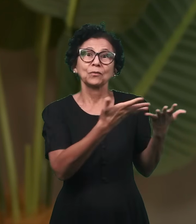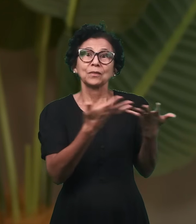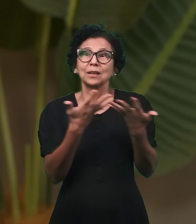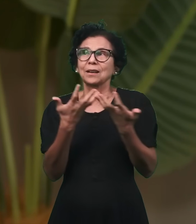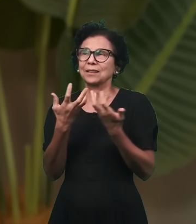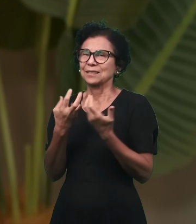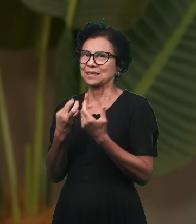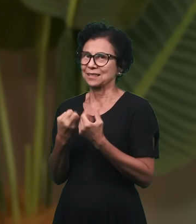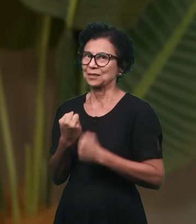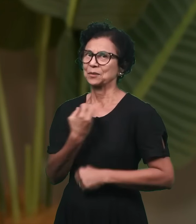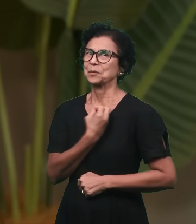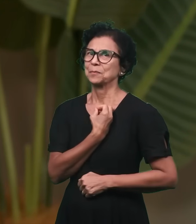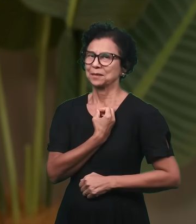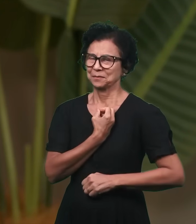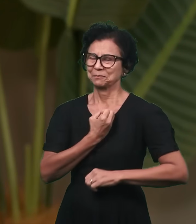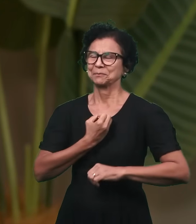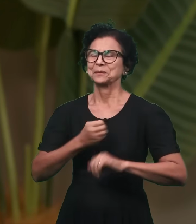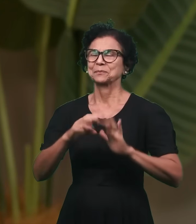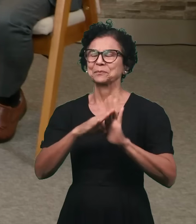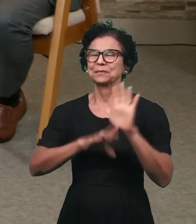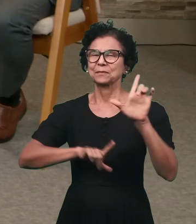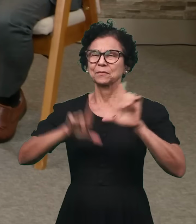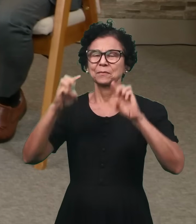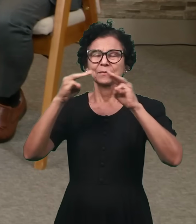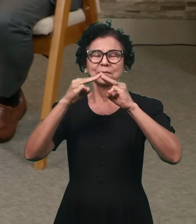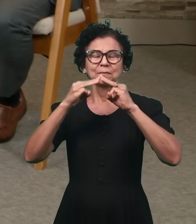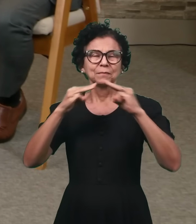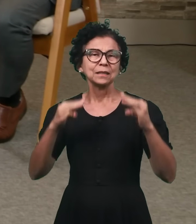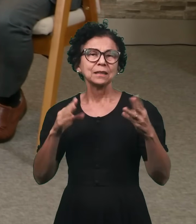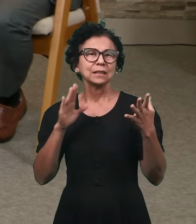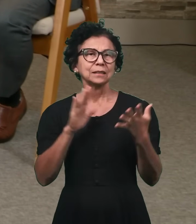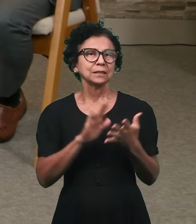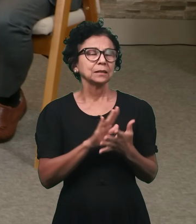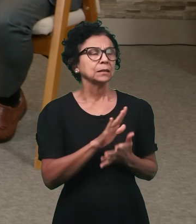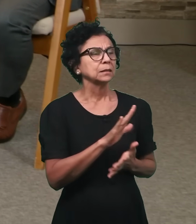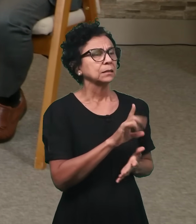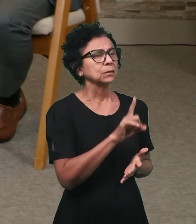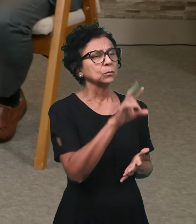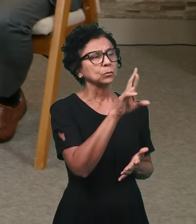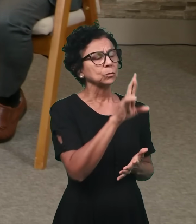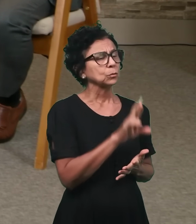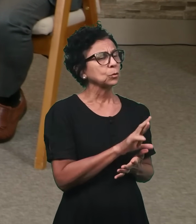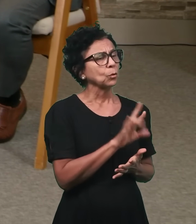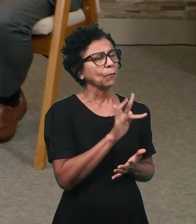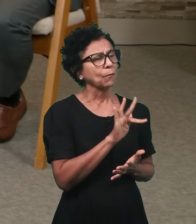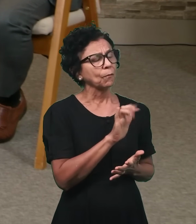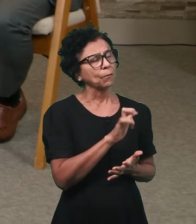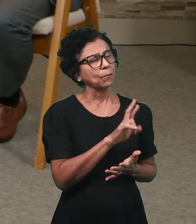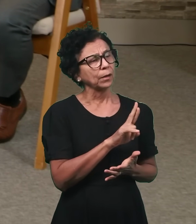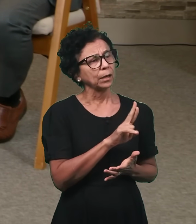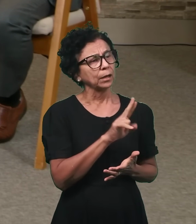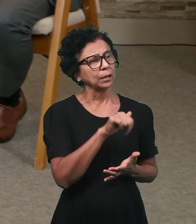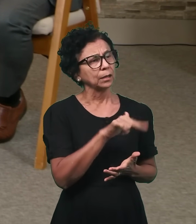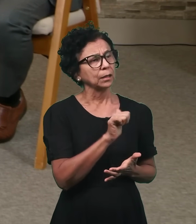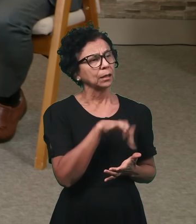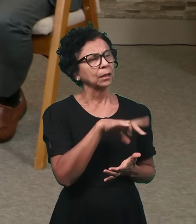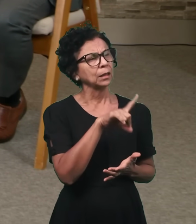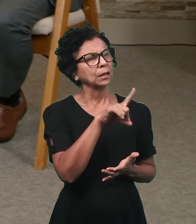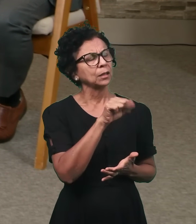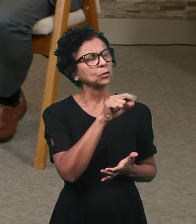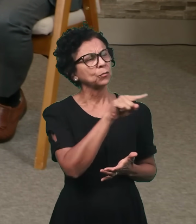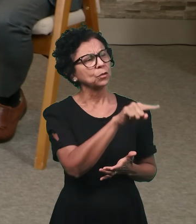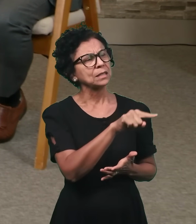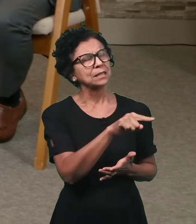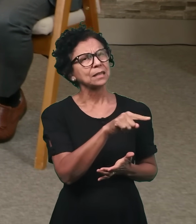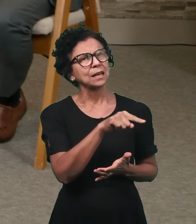na TV Manaim. Doutor Fernando, você já é neto ou bisneto de